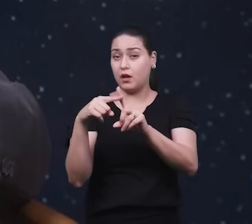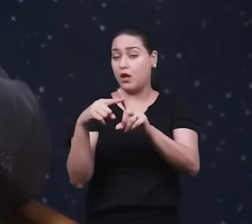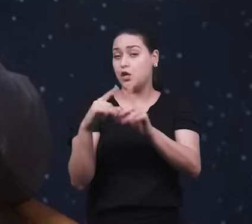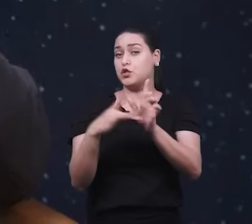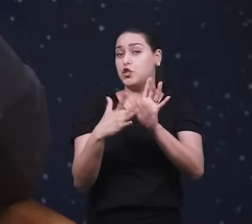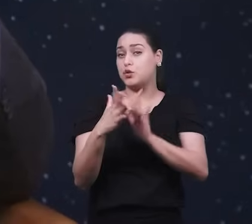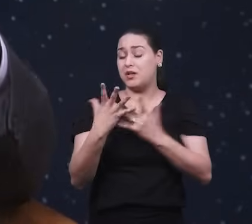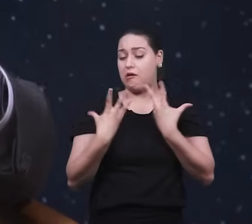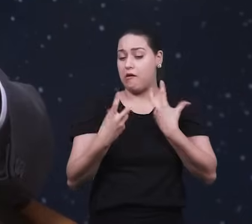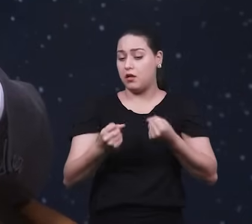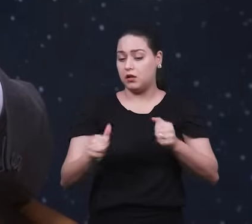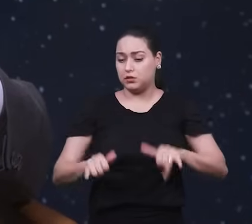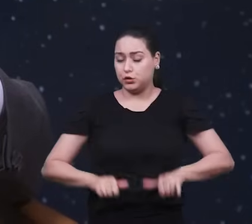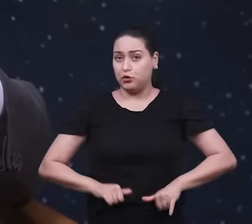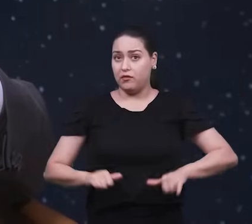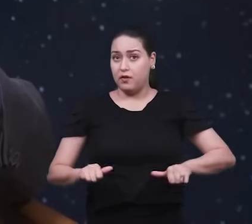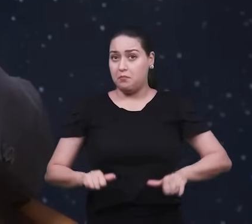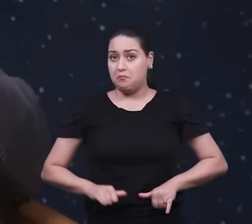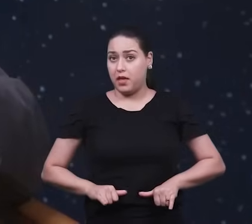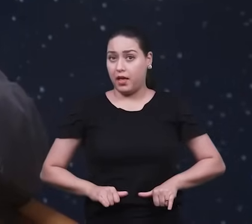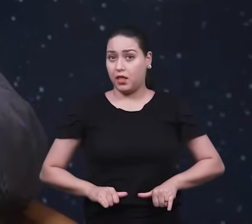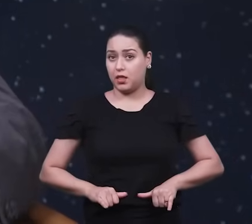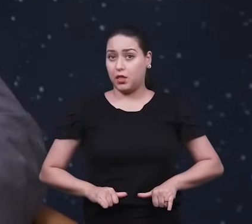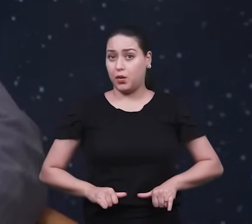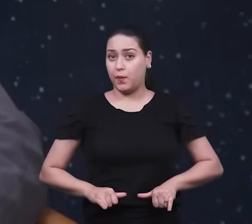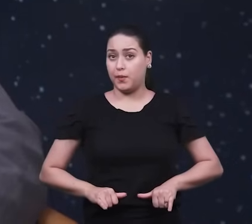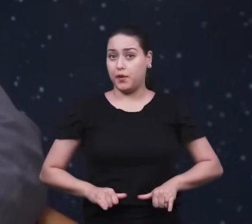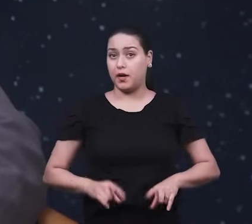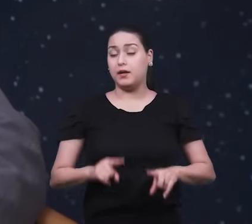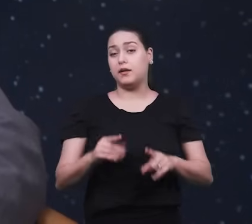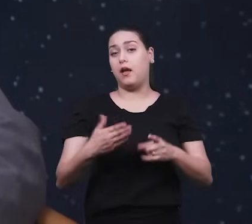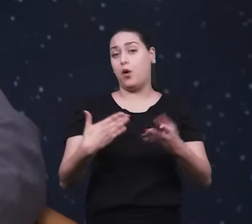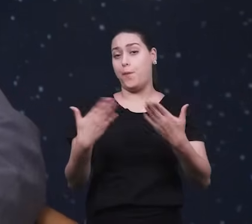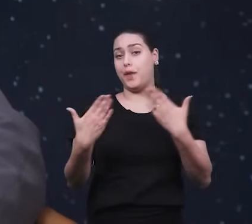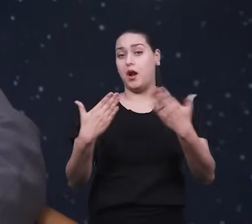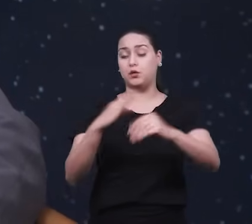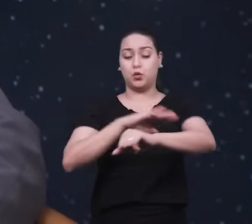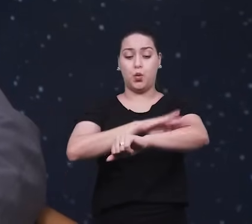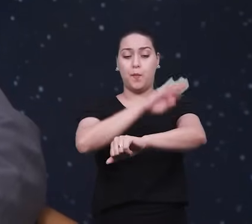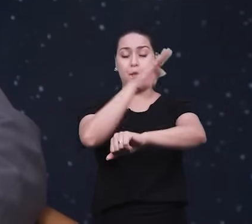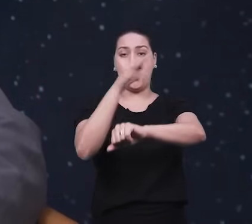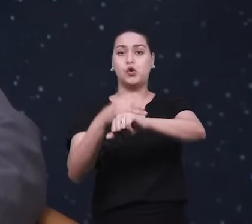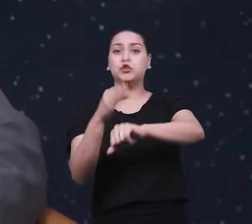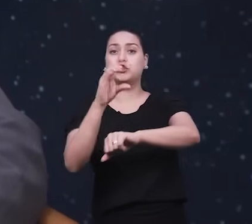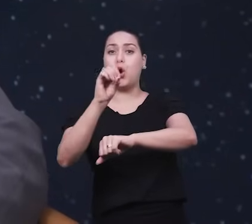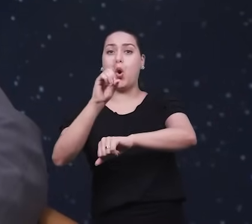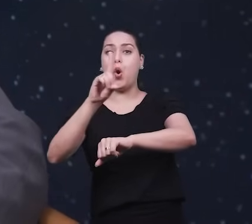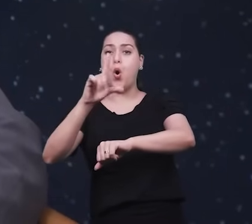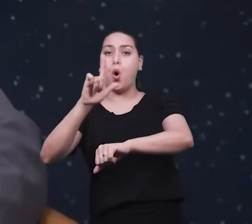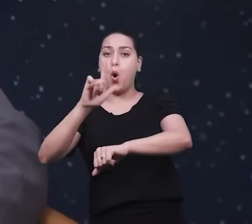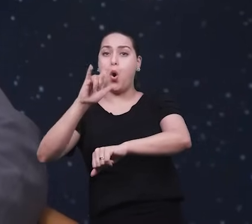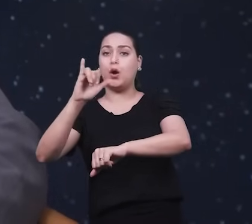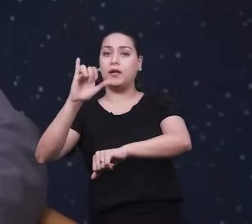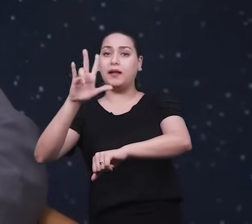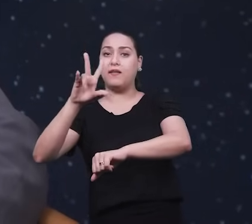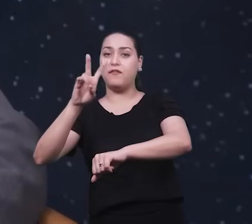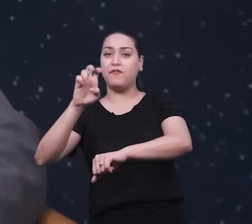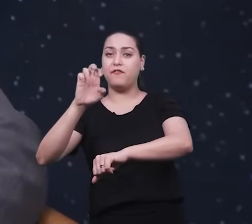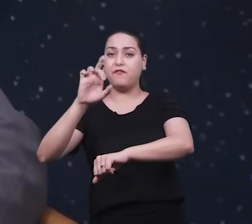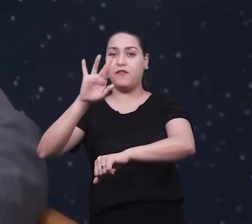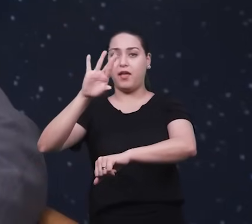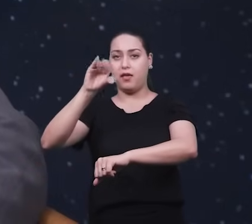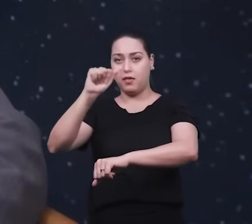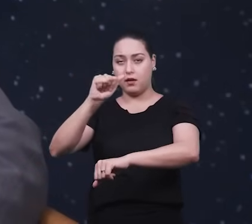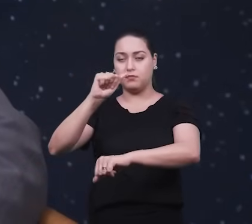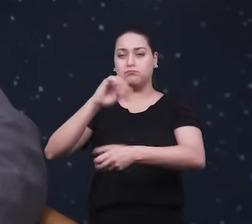iria passar por esse sofrimento no Monte da Mirra, que nos remete ao Monte das Oliveiras, todo aquele sofrimento que o Senhor Jesus passou no